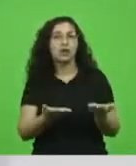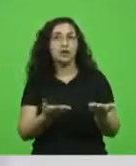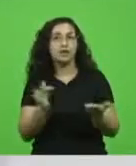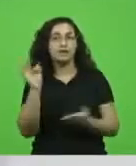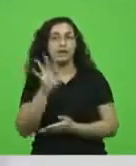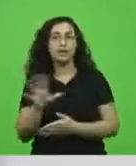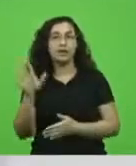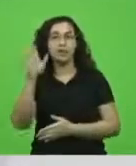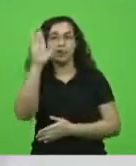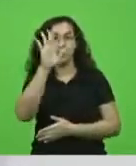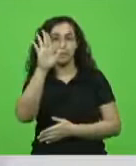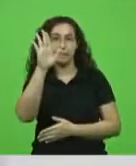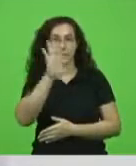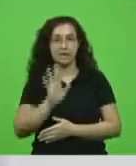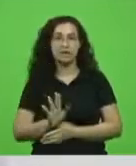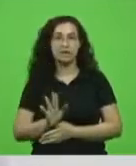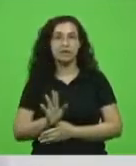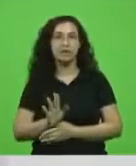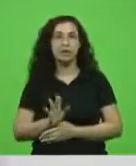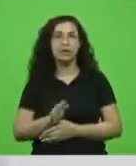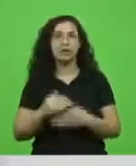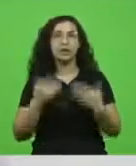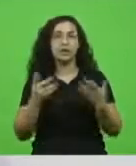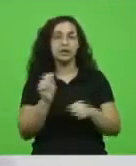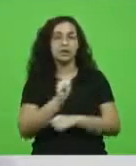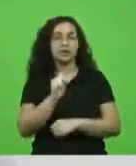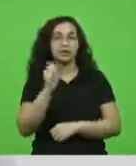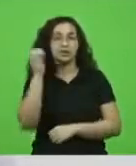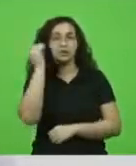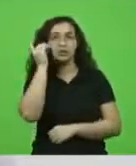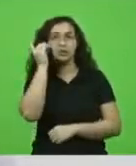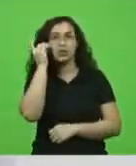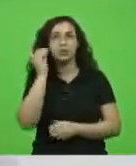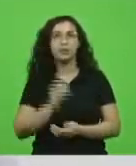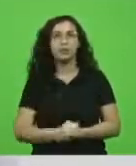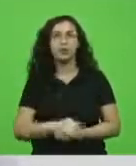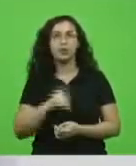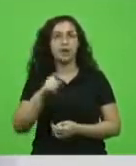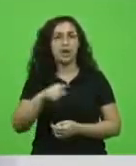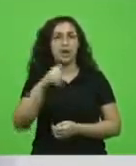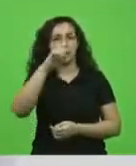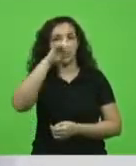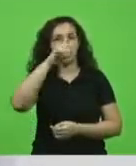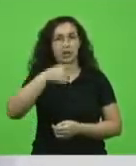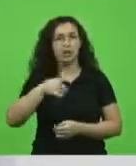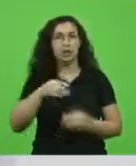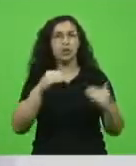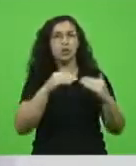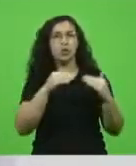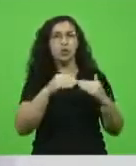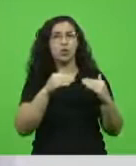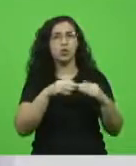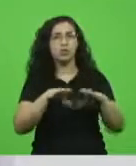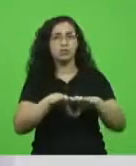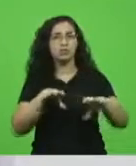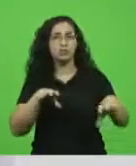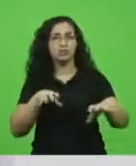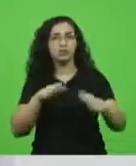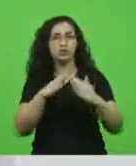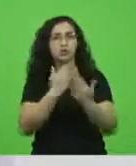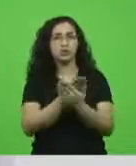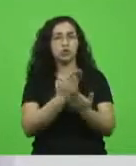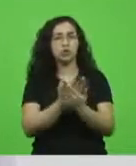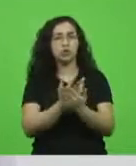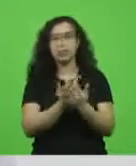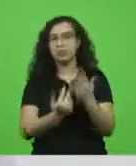Federação Brasileira das Associações de Síndrome de Down. Esse decreto corrobora com a segregação escolar de